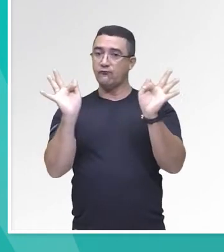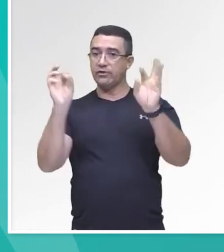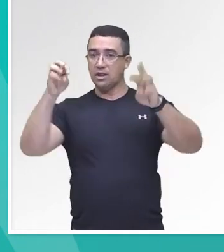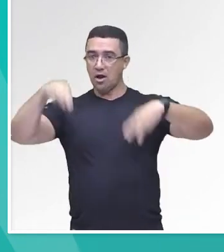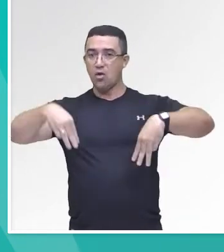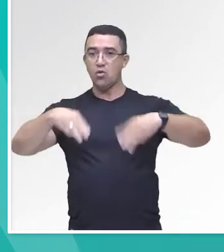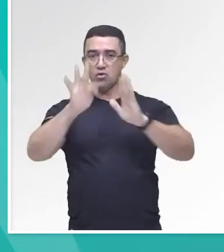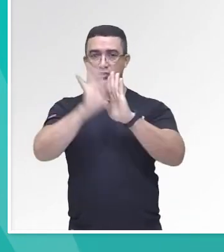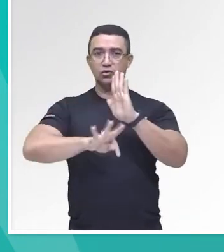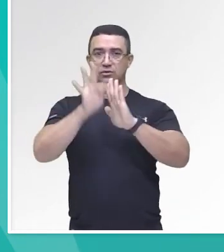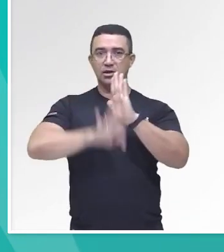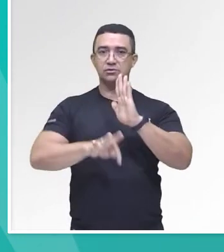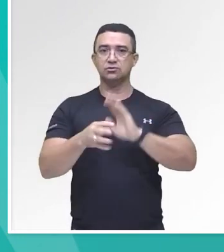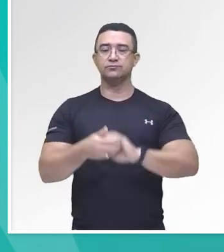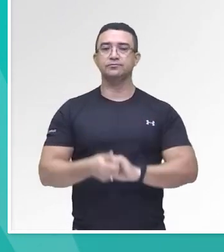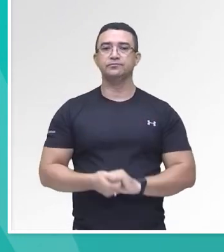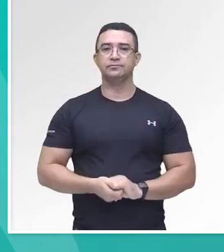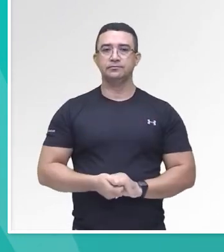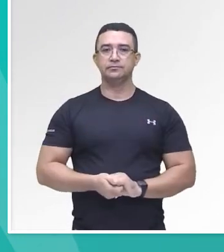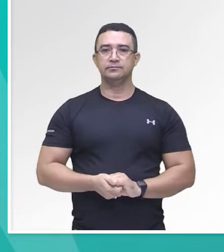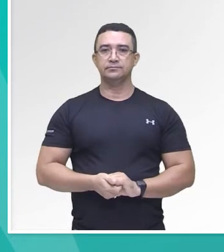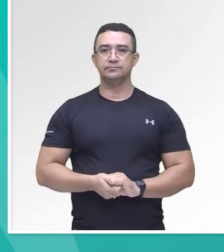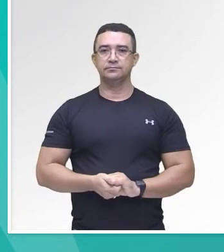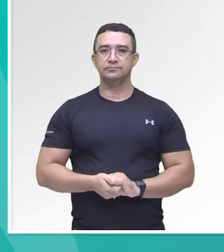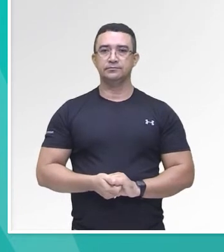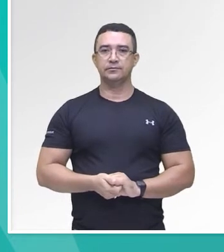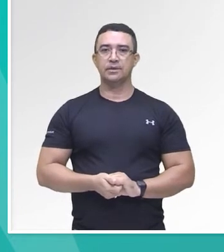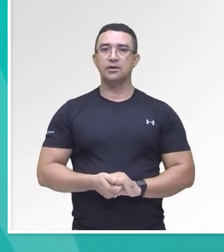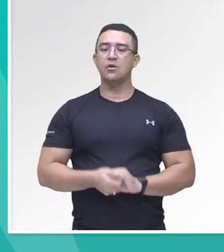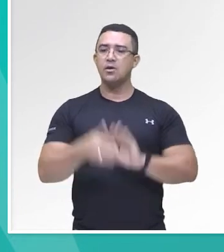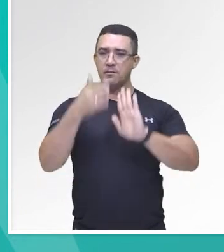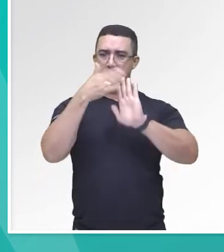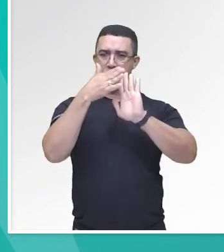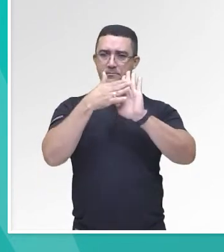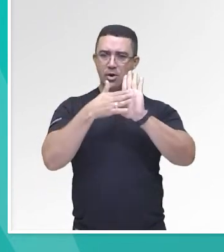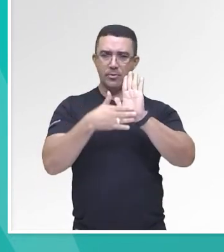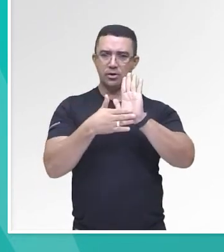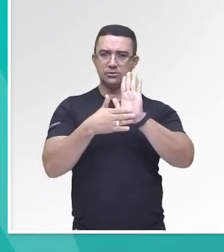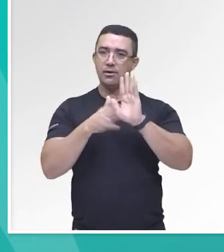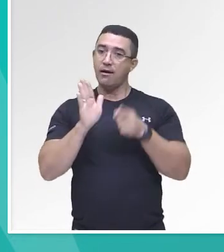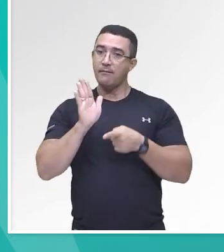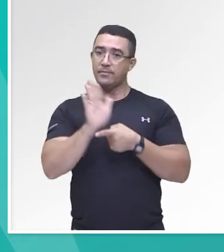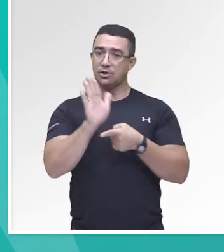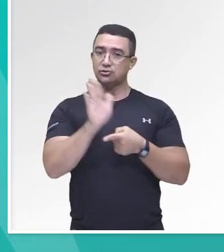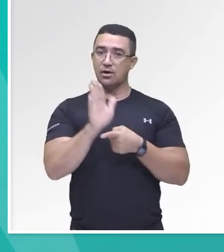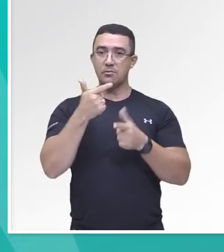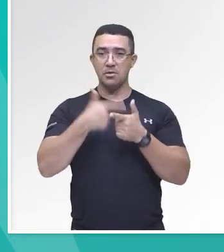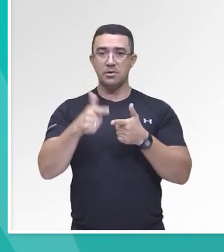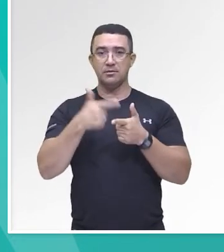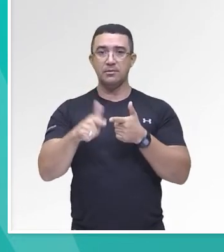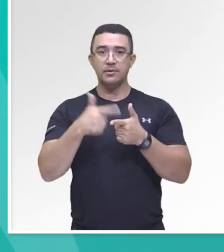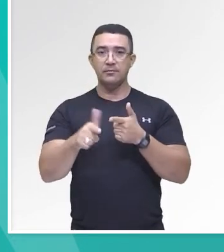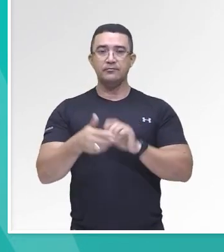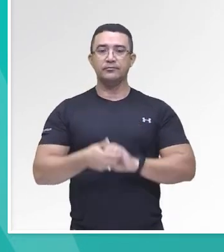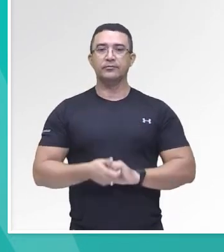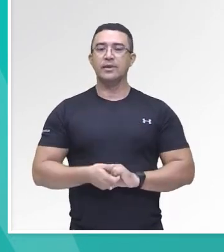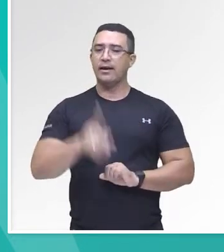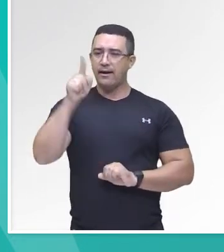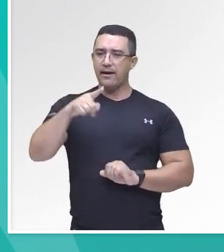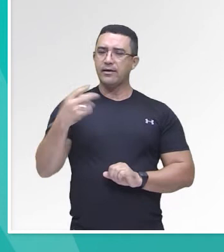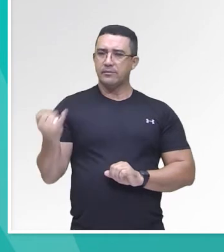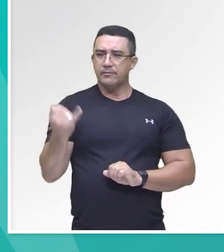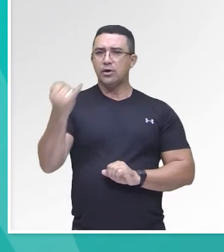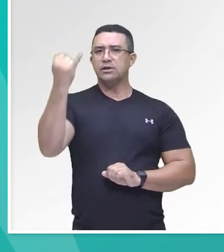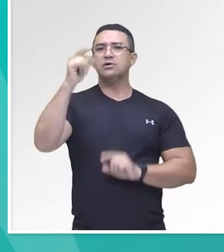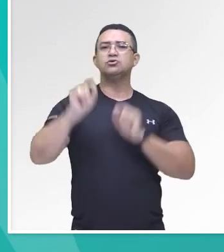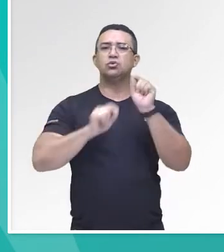Então, avançando o nosso texto, nossa proposta de intervenção, então, é a seguinte: faz-se necessário,